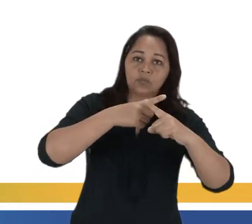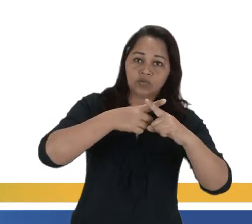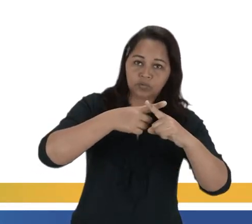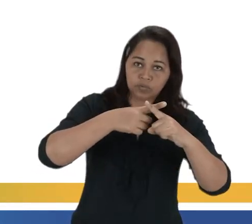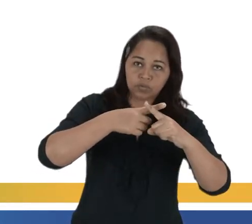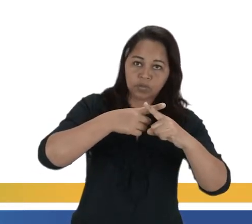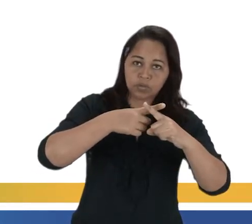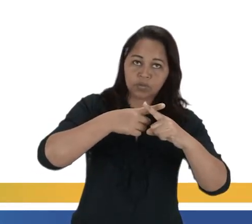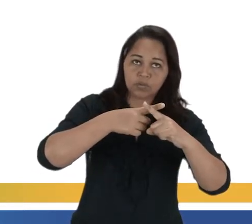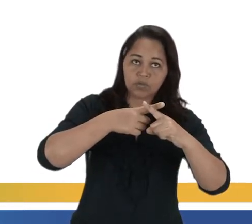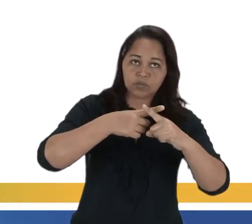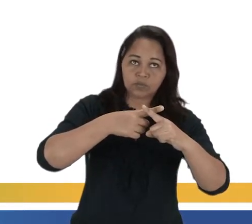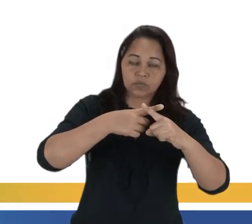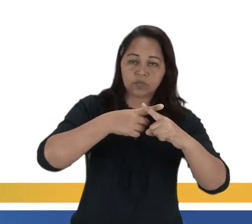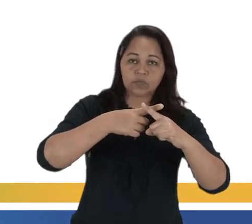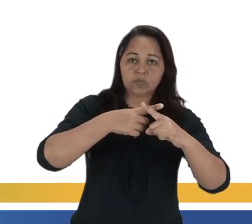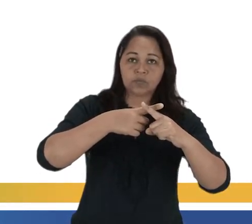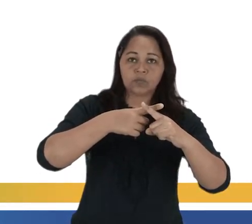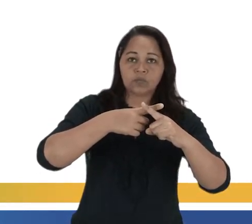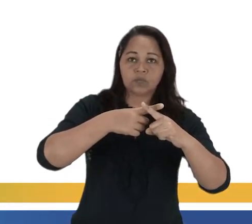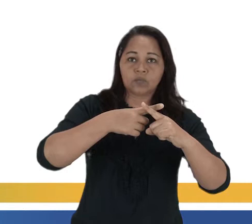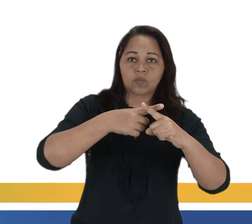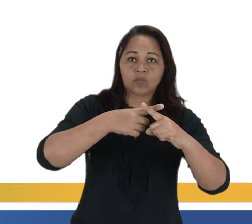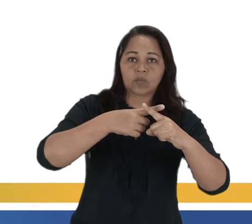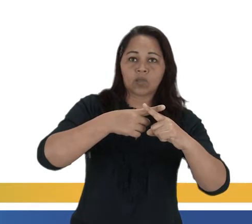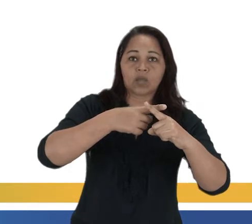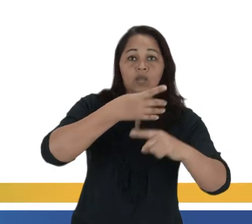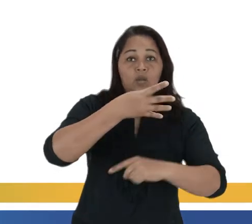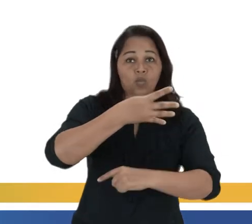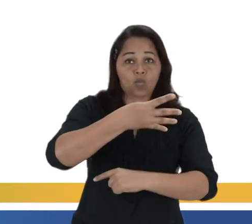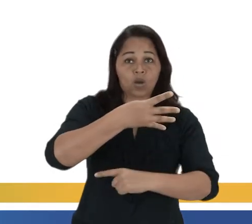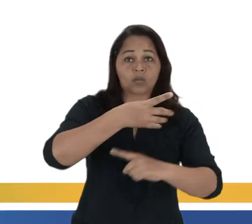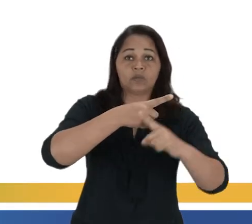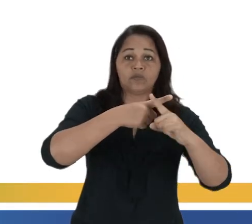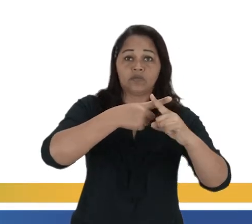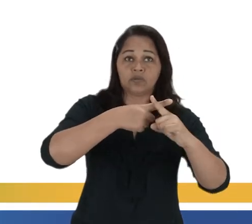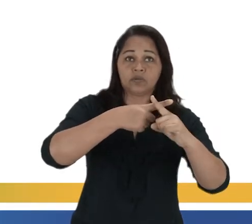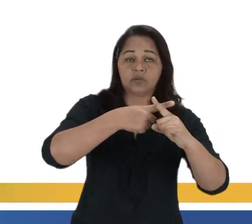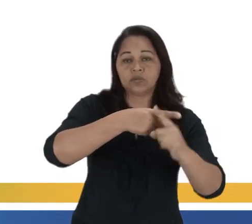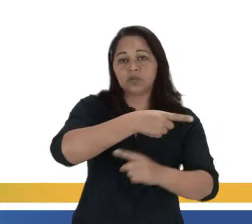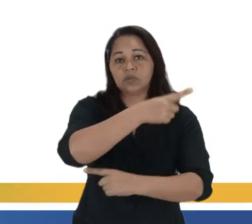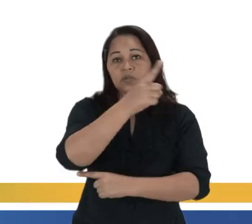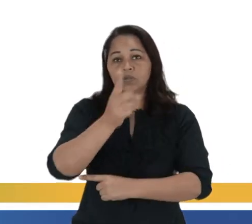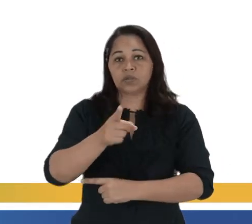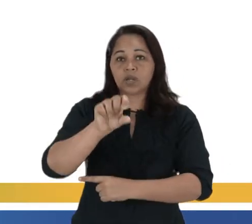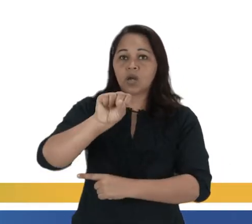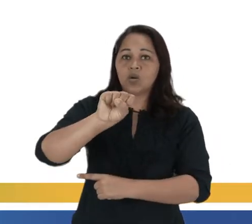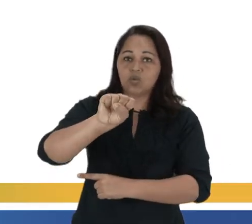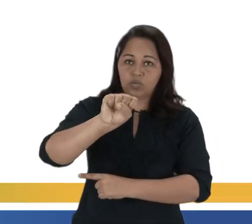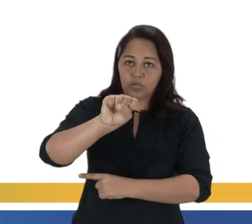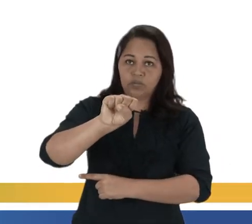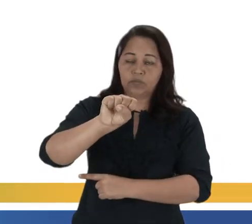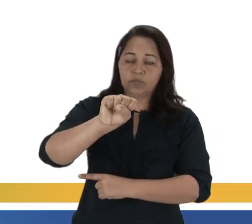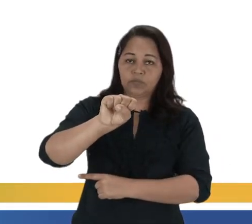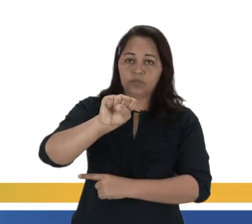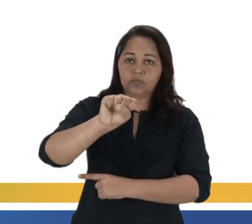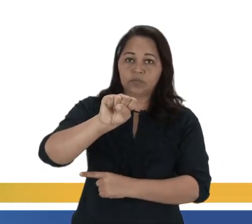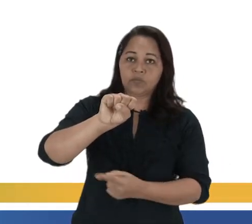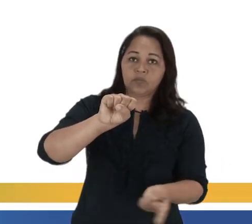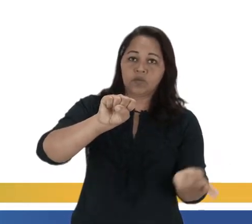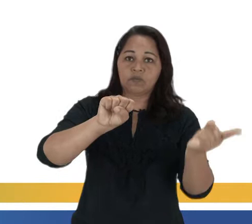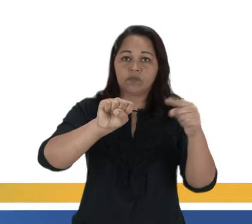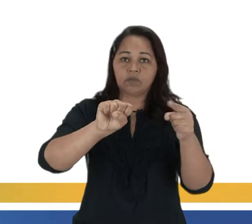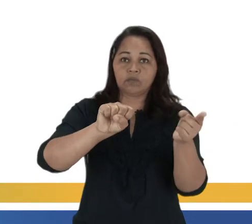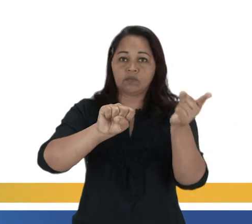Multiplicando ainda a constante ao segundo termo, que é 4, nós obtemos aí o nosso terceiro termo, que é igual a 8, e